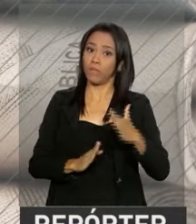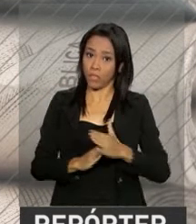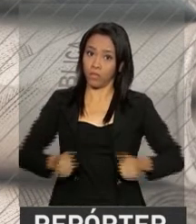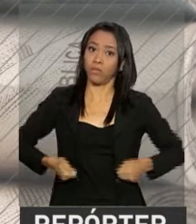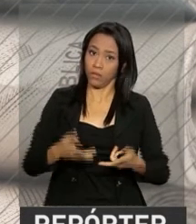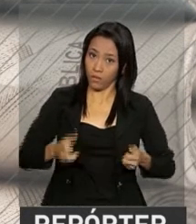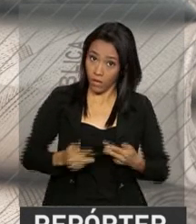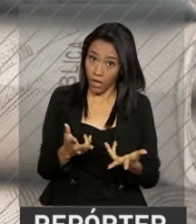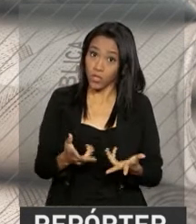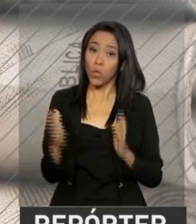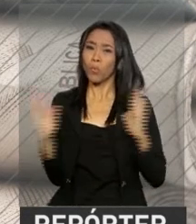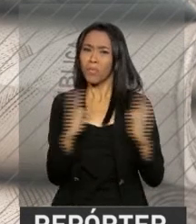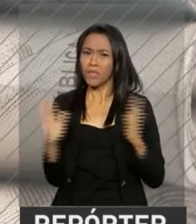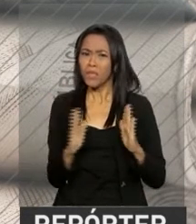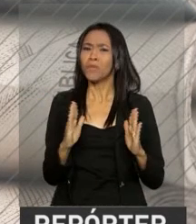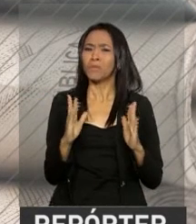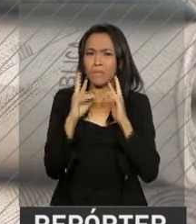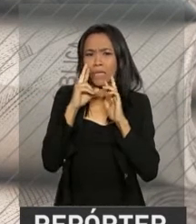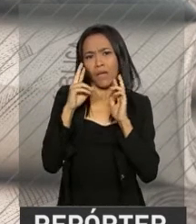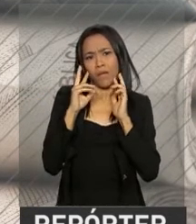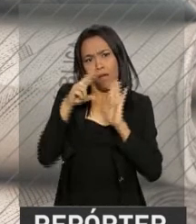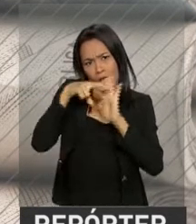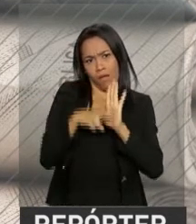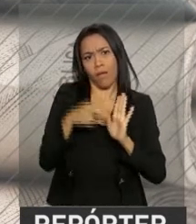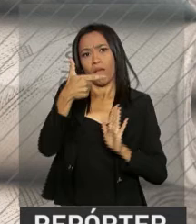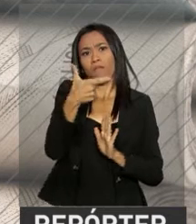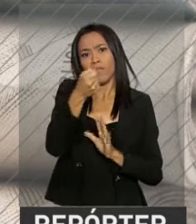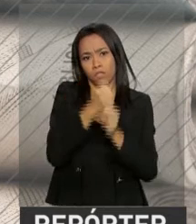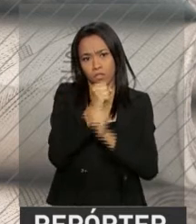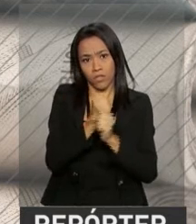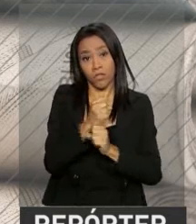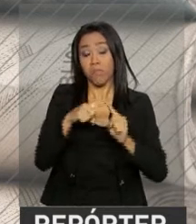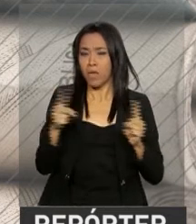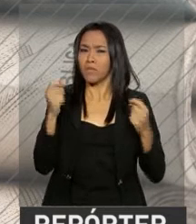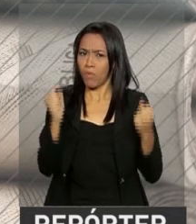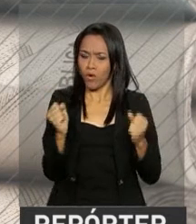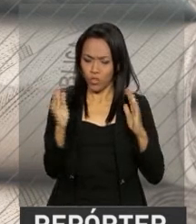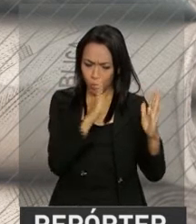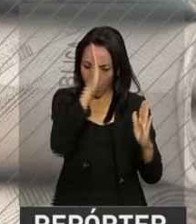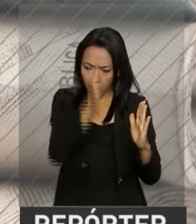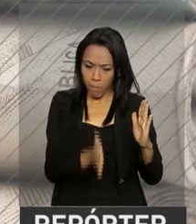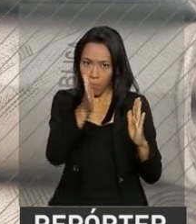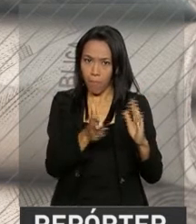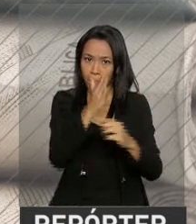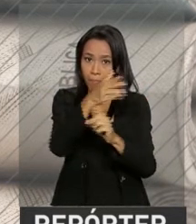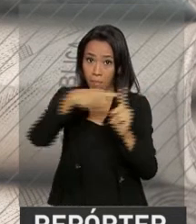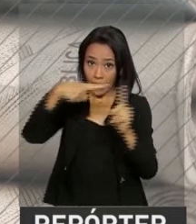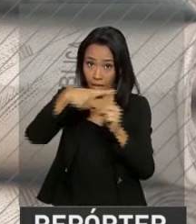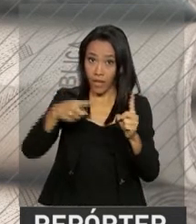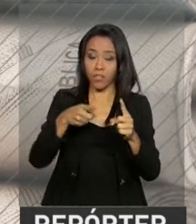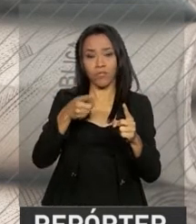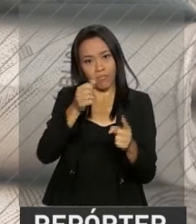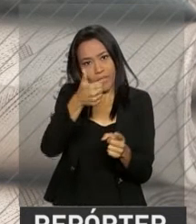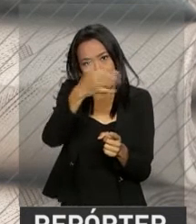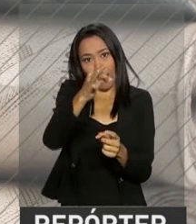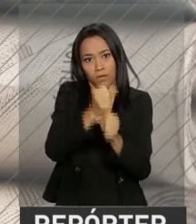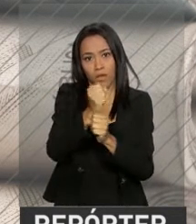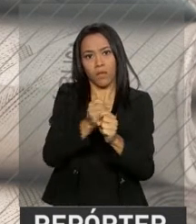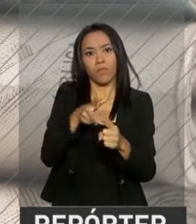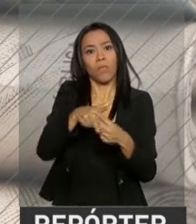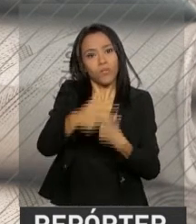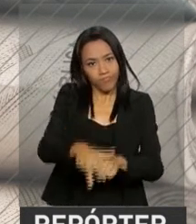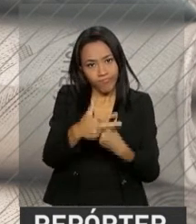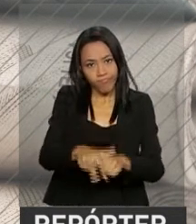regras valem por 20 anos mas poderão ser revistas no meio do período ou seja após dez anos saúde